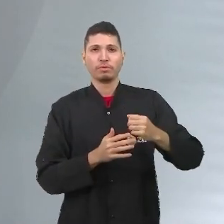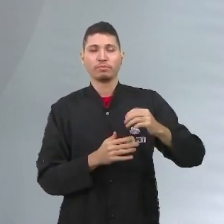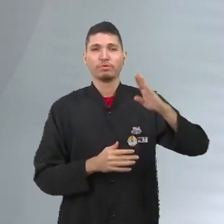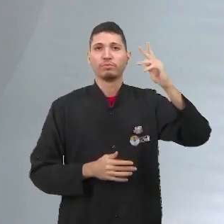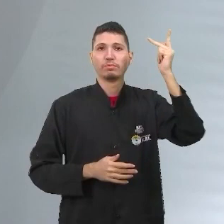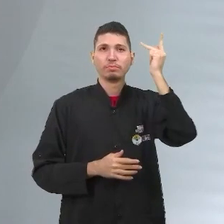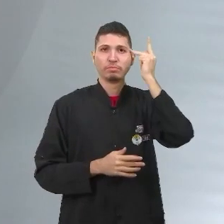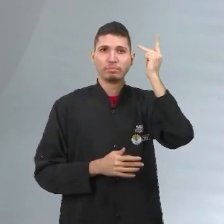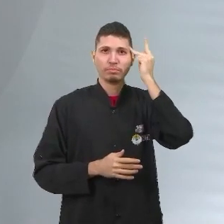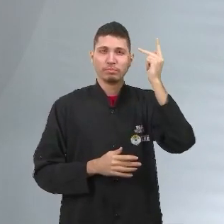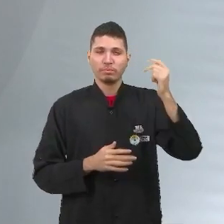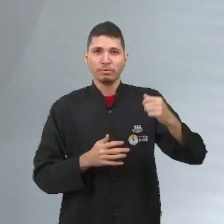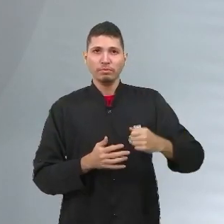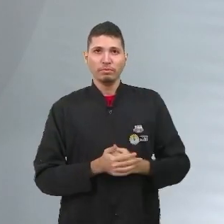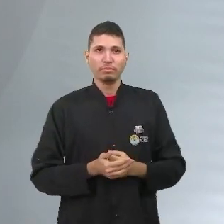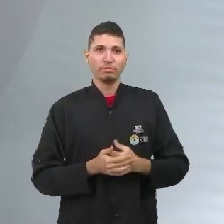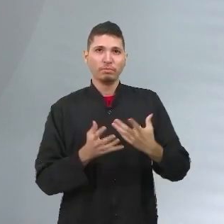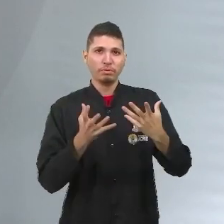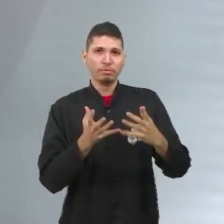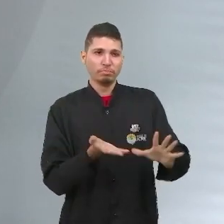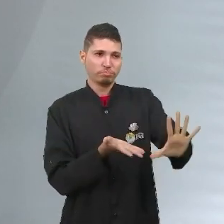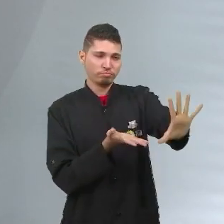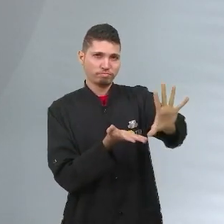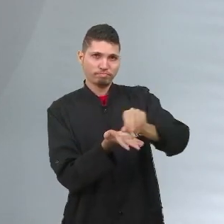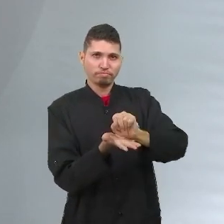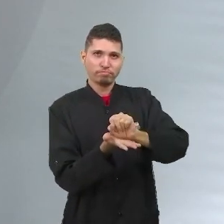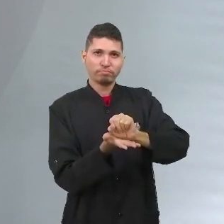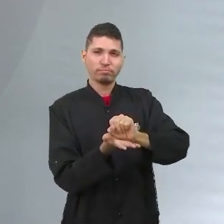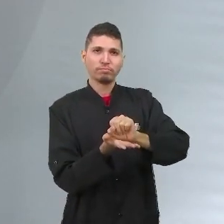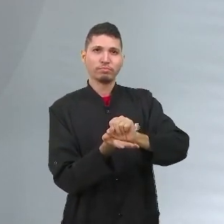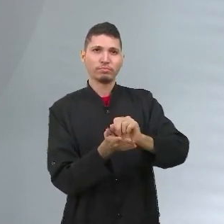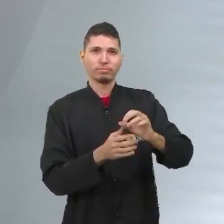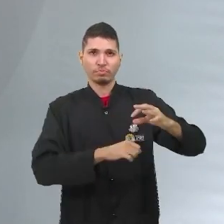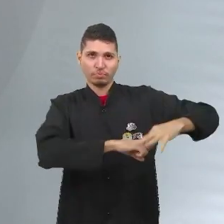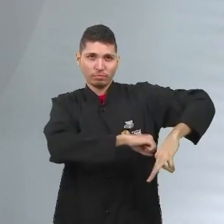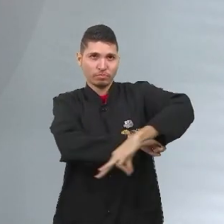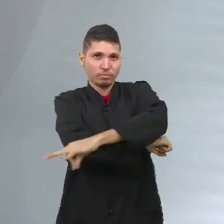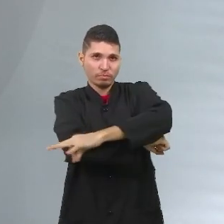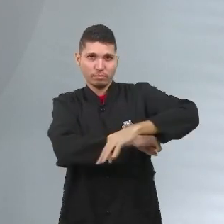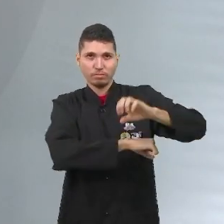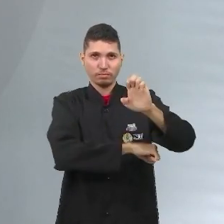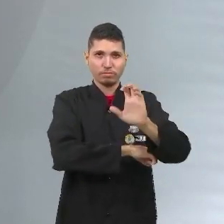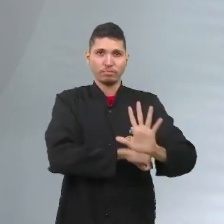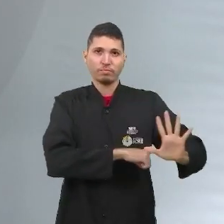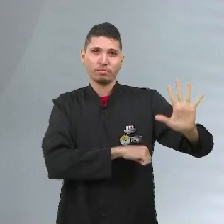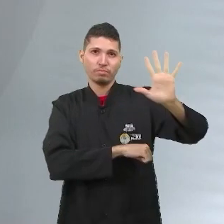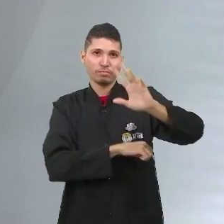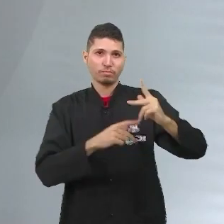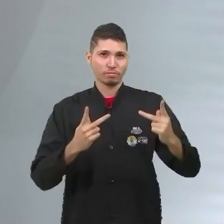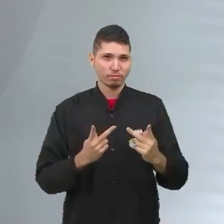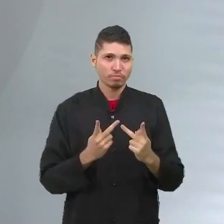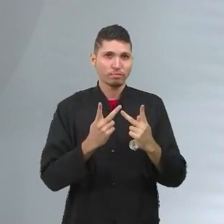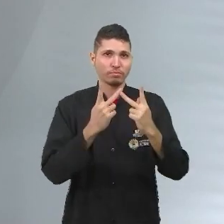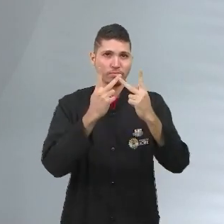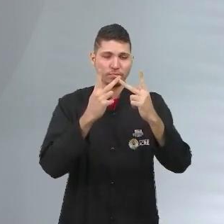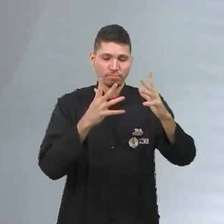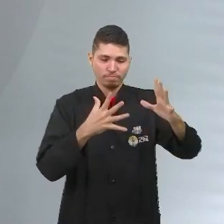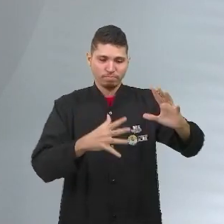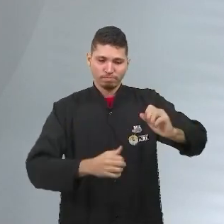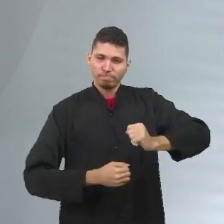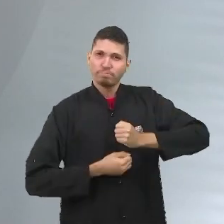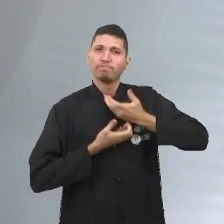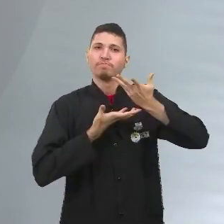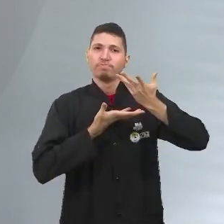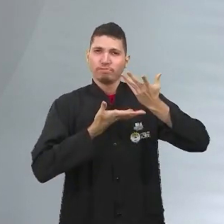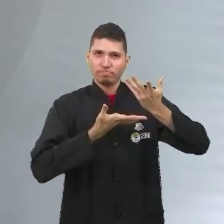Paulo, quiseram imitar mesmo a arquitetura da Europa, Paris, se inspiraram muito. Então,